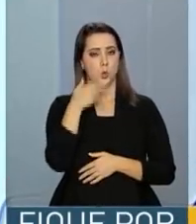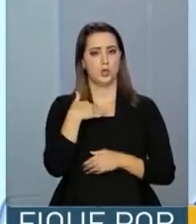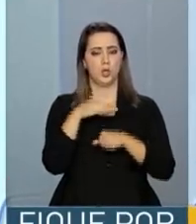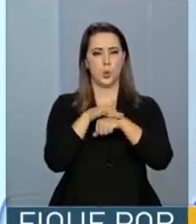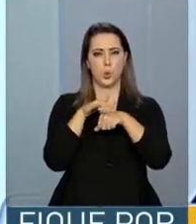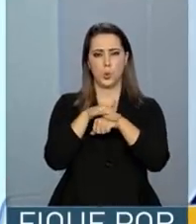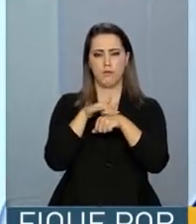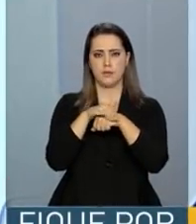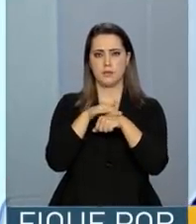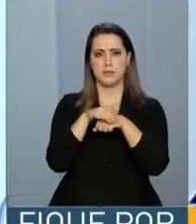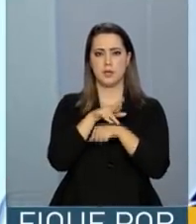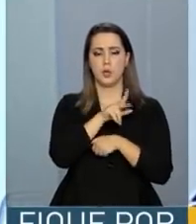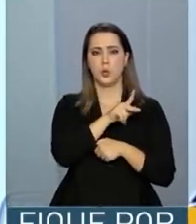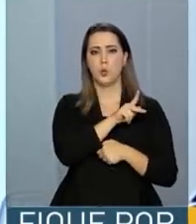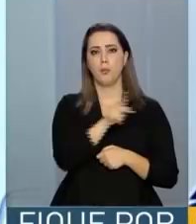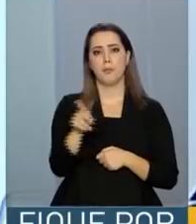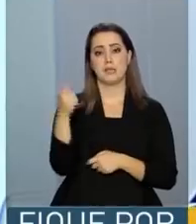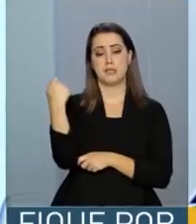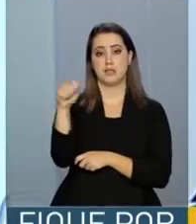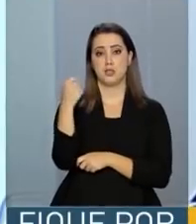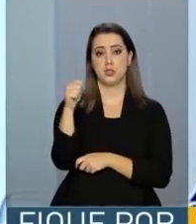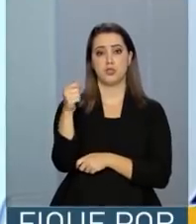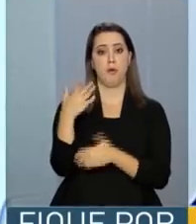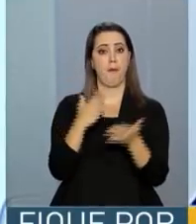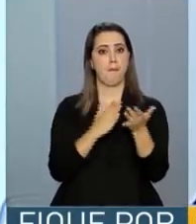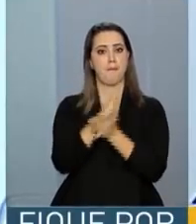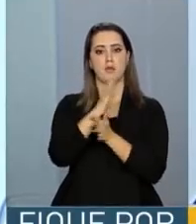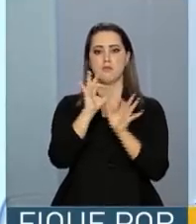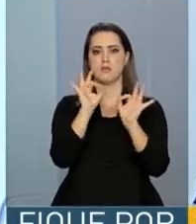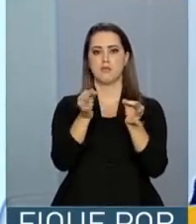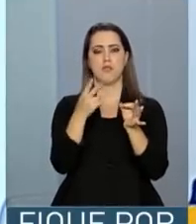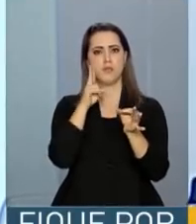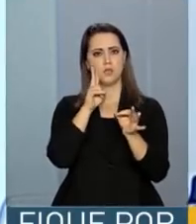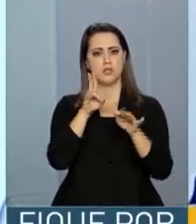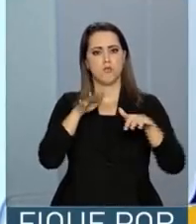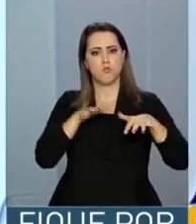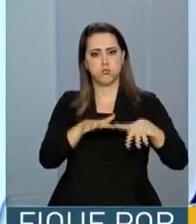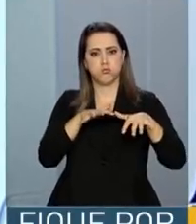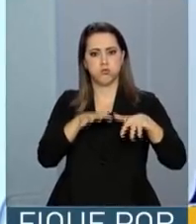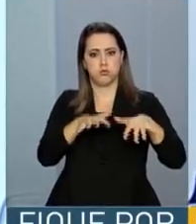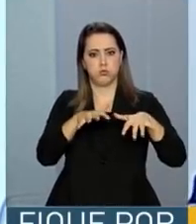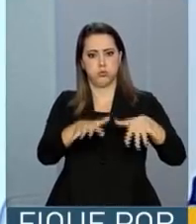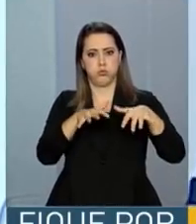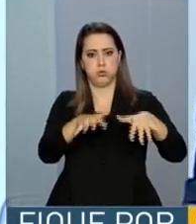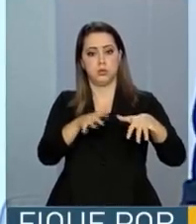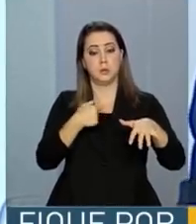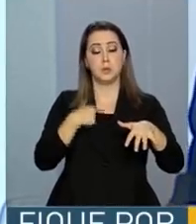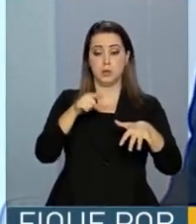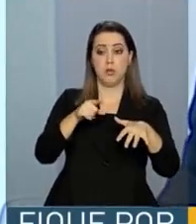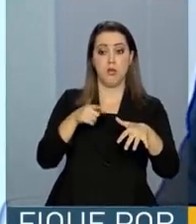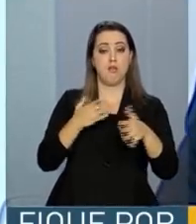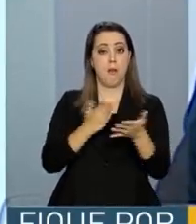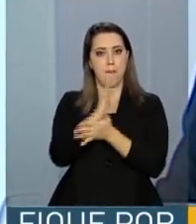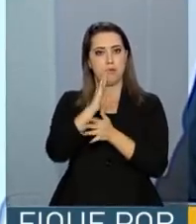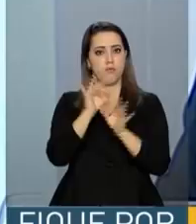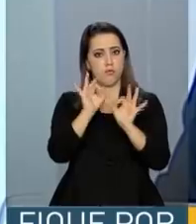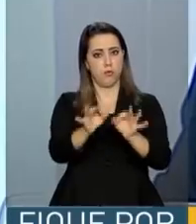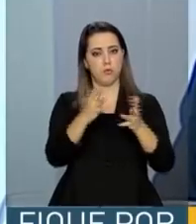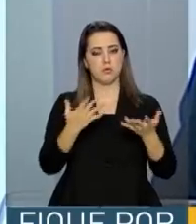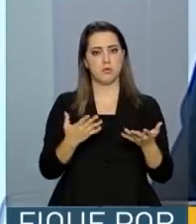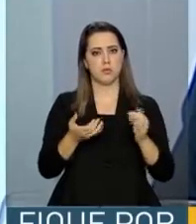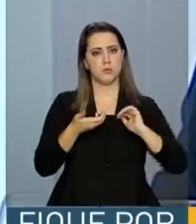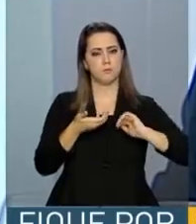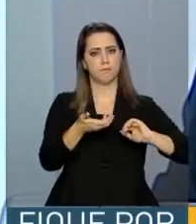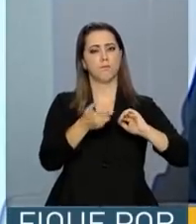uns uma vitória estupenda na argentina vocês viram os movimentos contrários e ele conseguiu aprovar no congresso